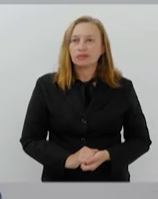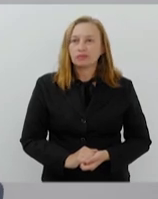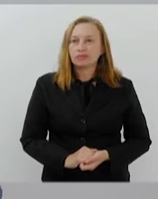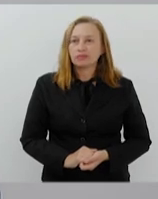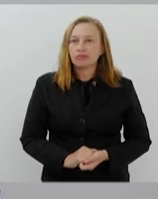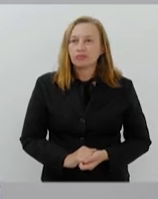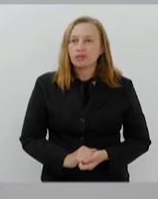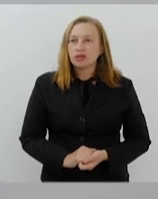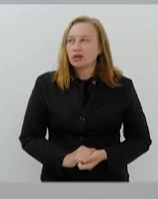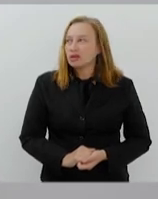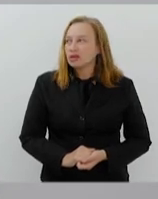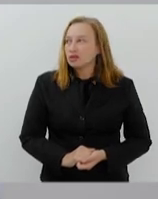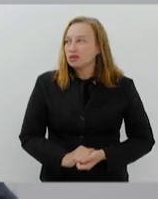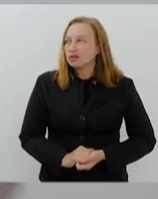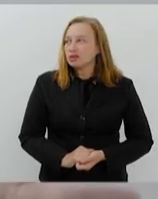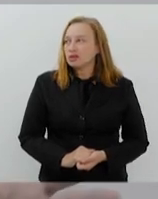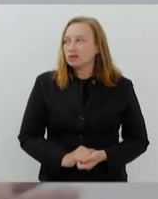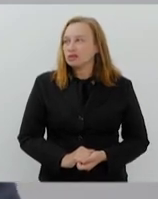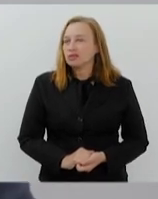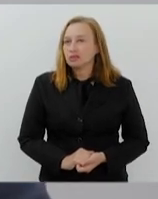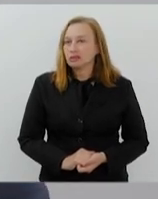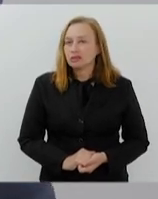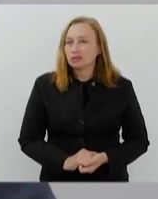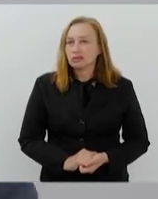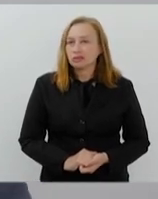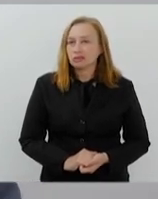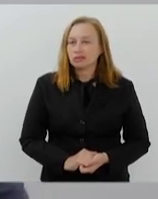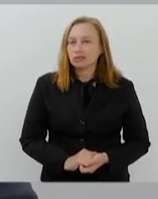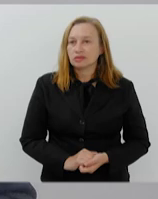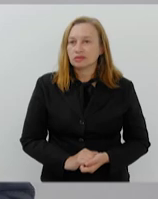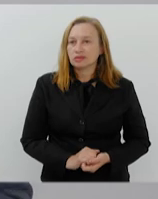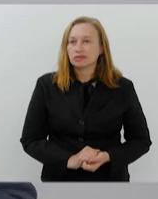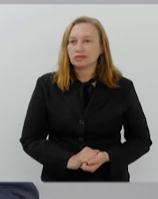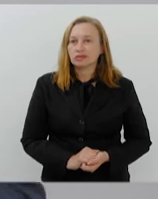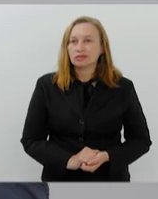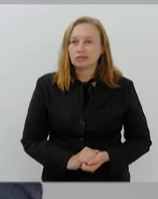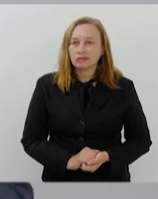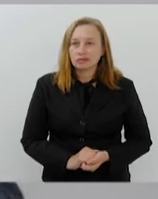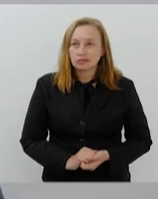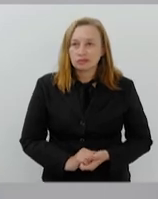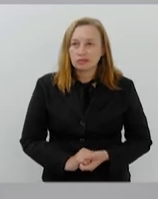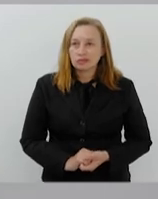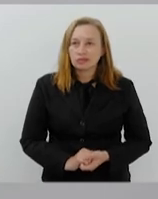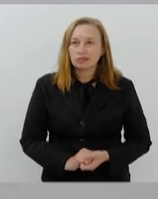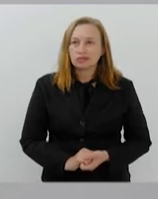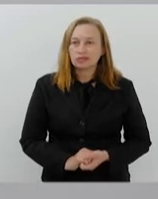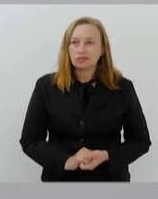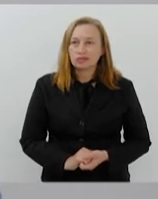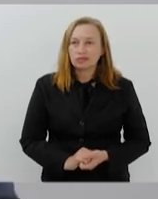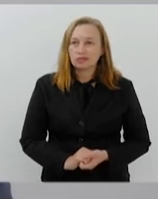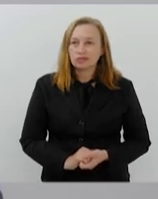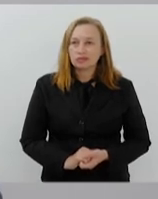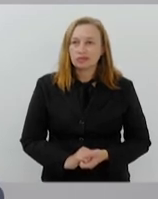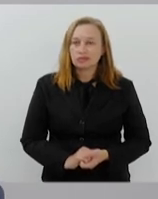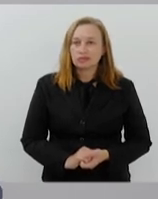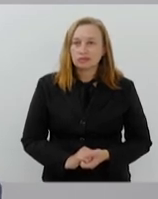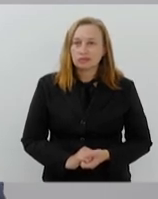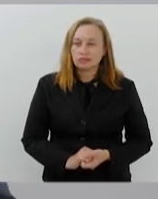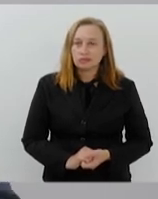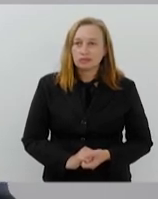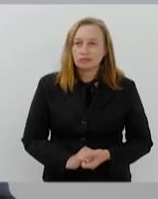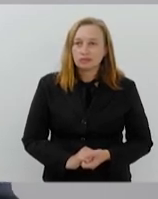cantando gostou quem gosta de ouvir a sua afilhada cantando gostou eu não não me cabe fazer esse juro